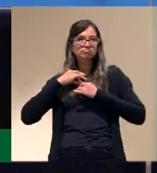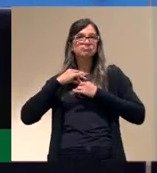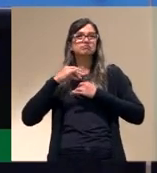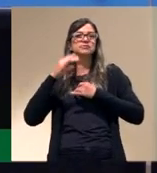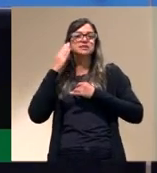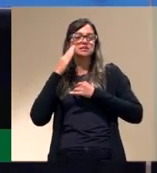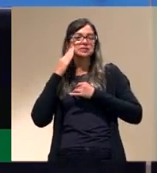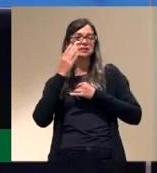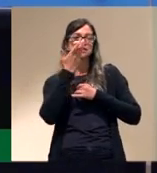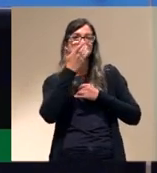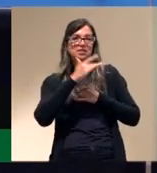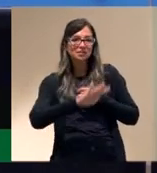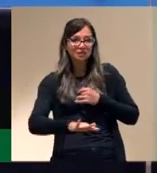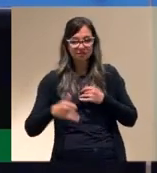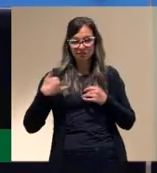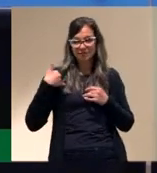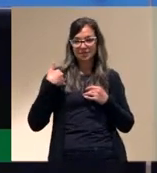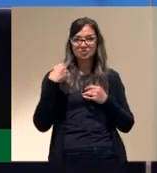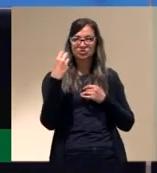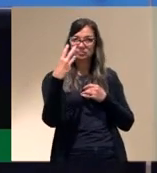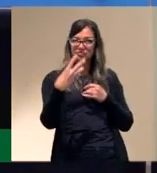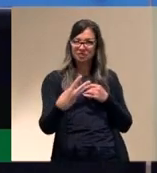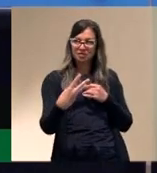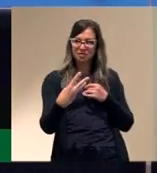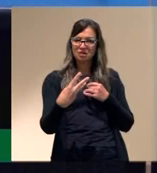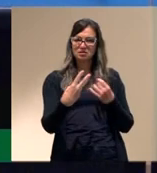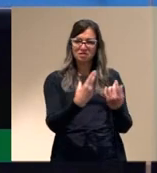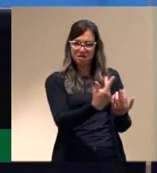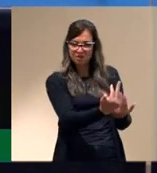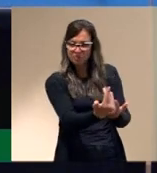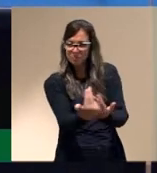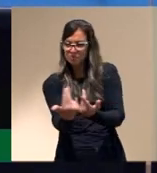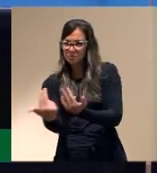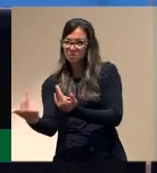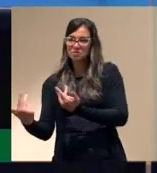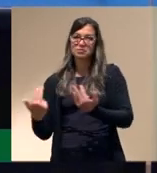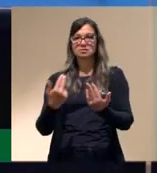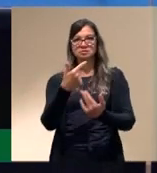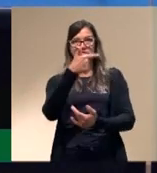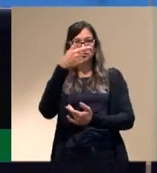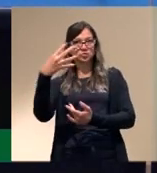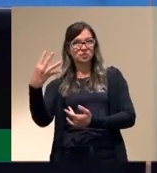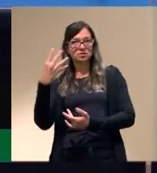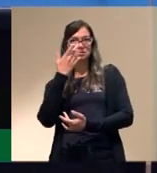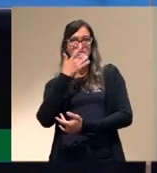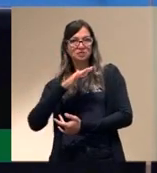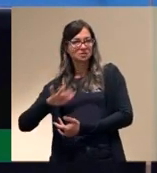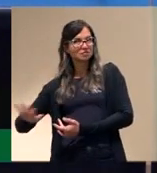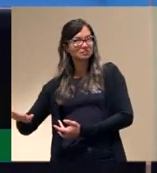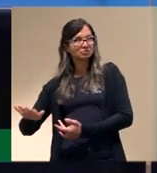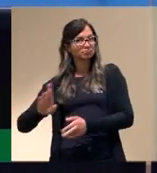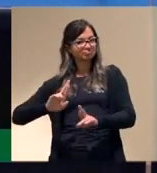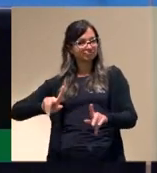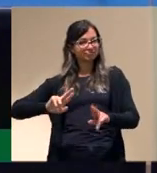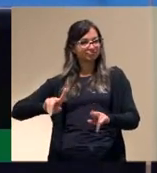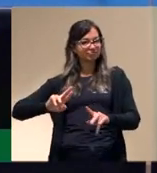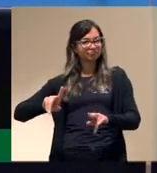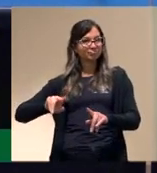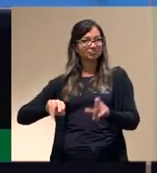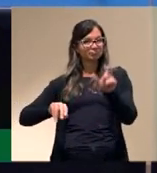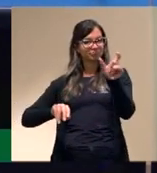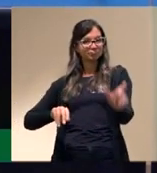criança de 3 anos não é idêntica às outras 24 do grupo. que a delimitação etária